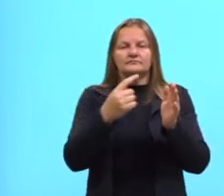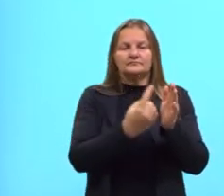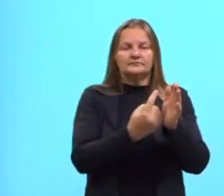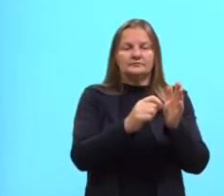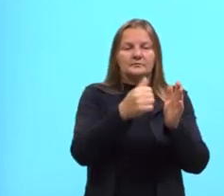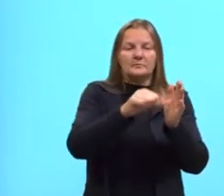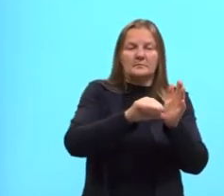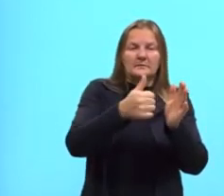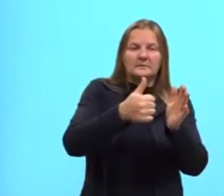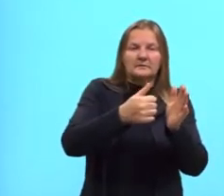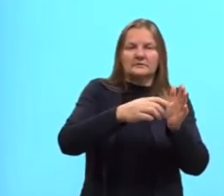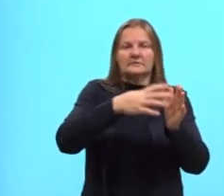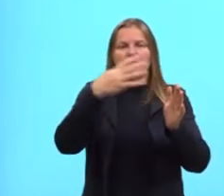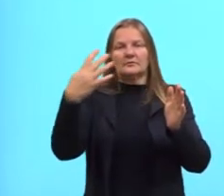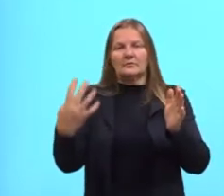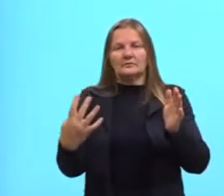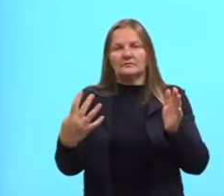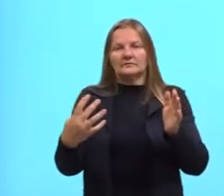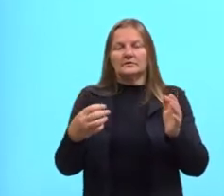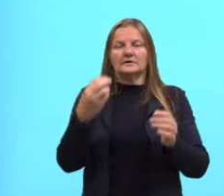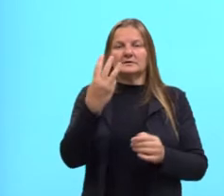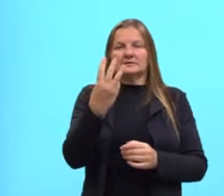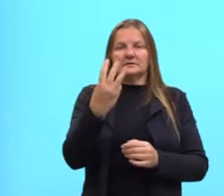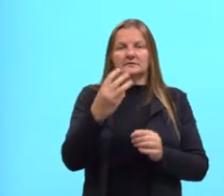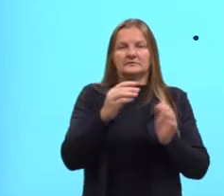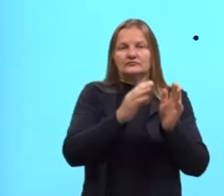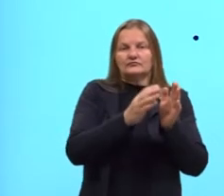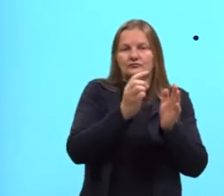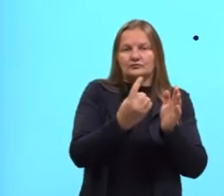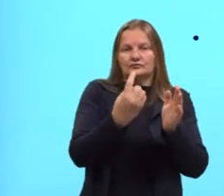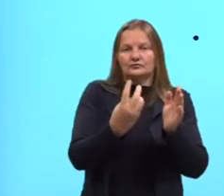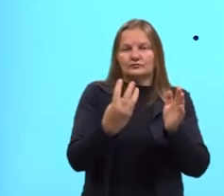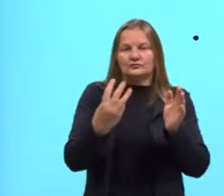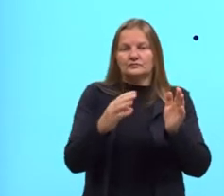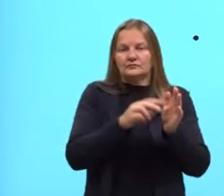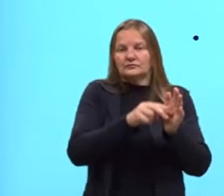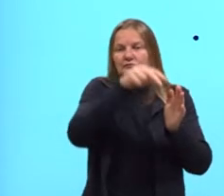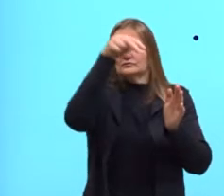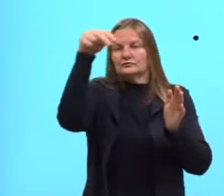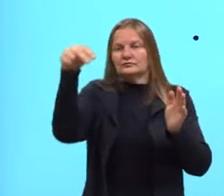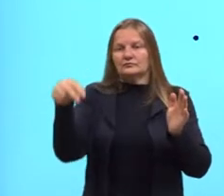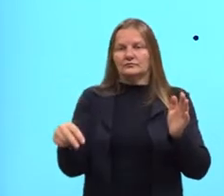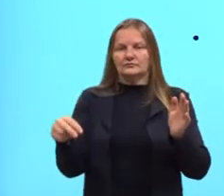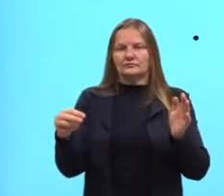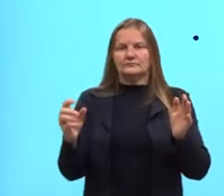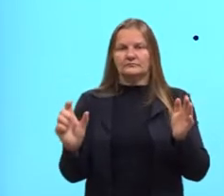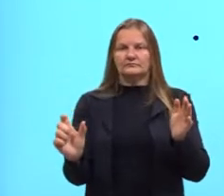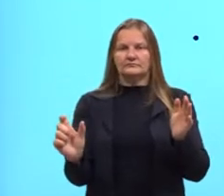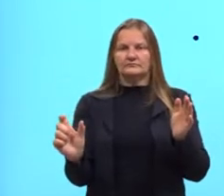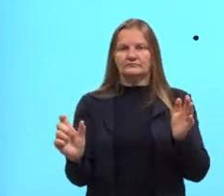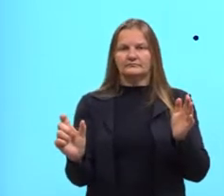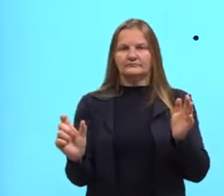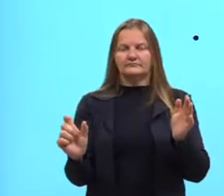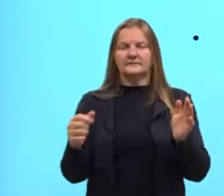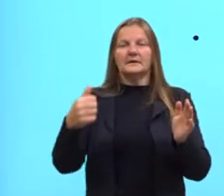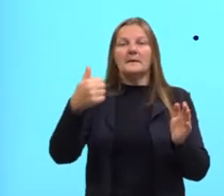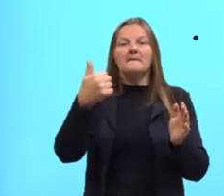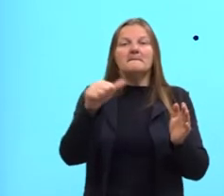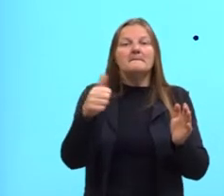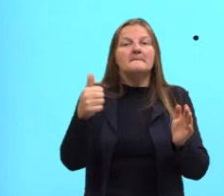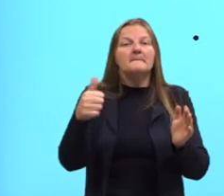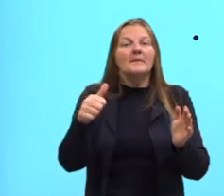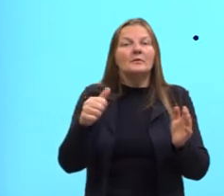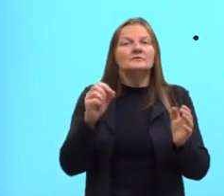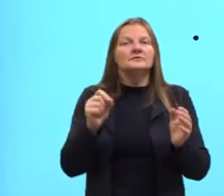quarto nós pulamos né três termos se eu quero chegar ao 11º